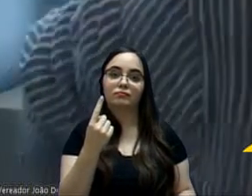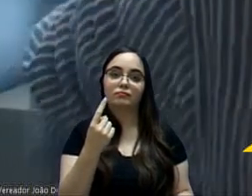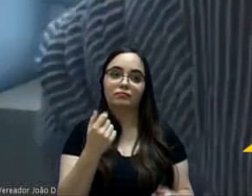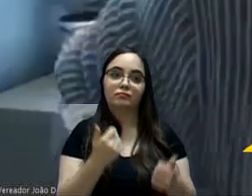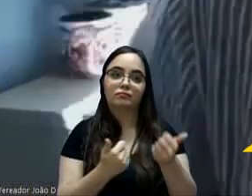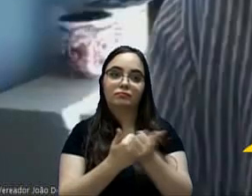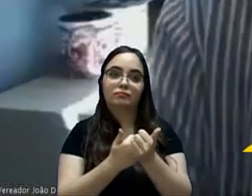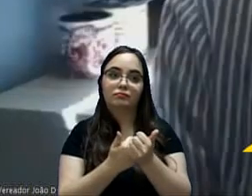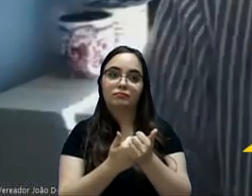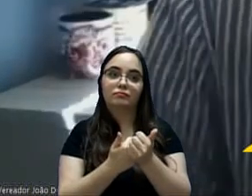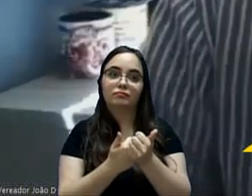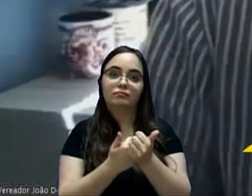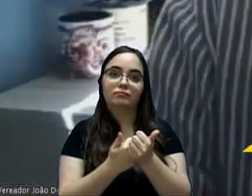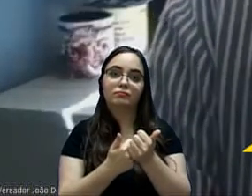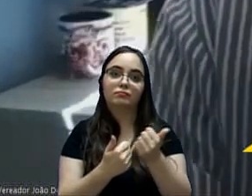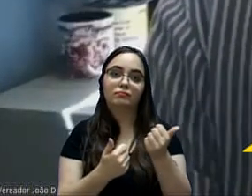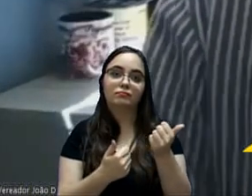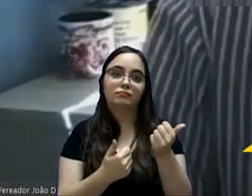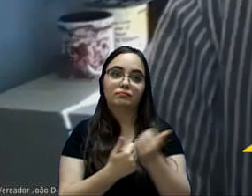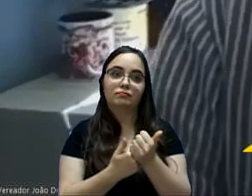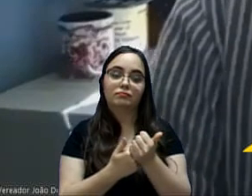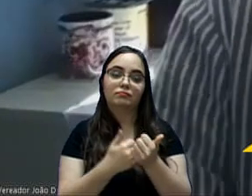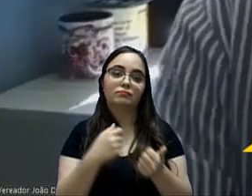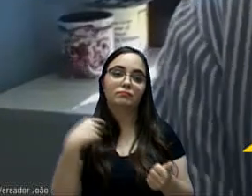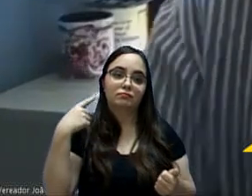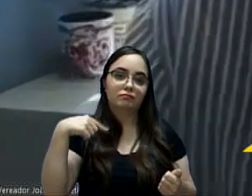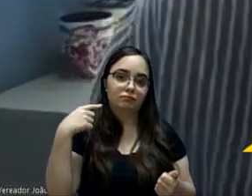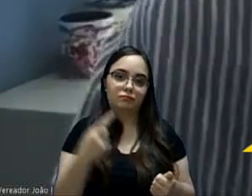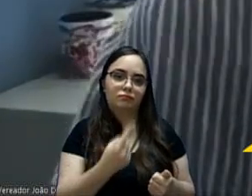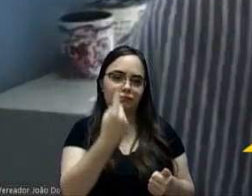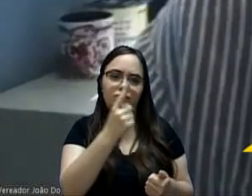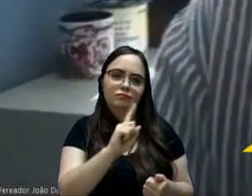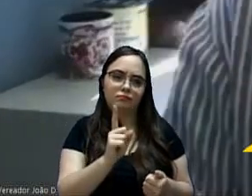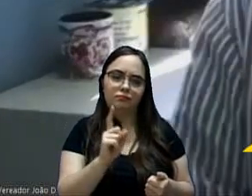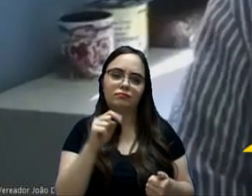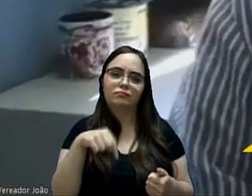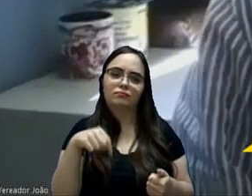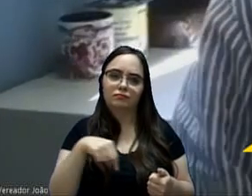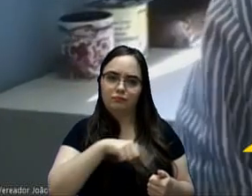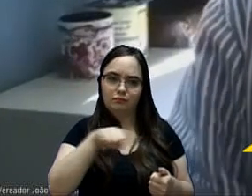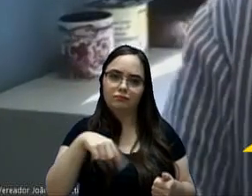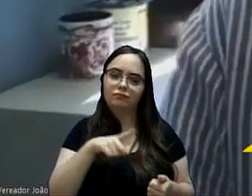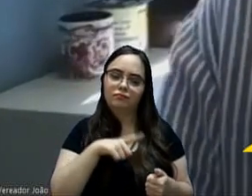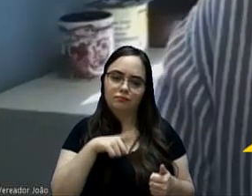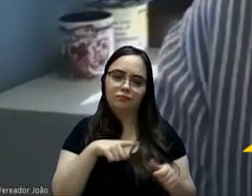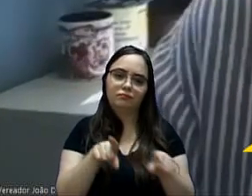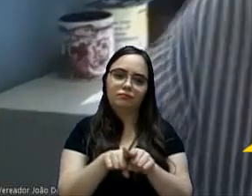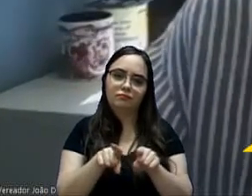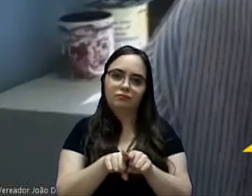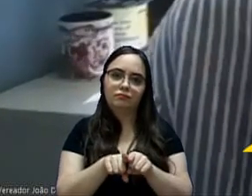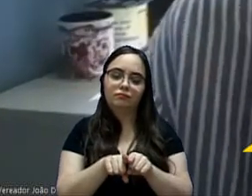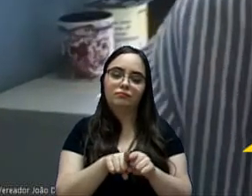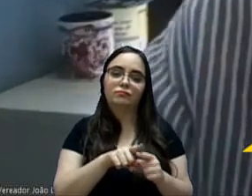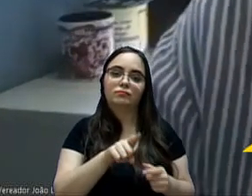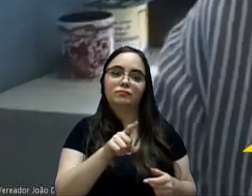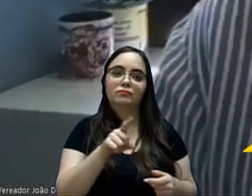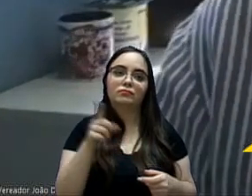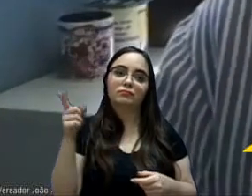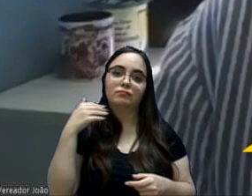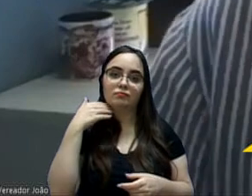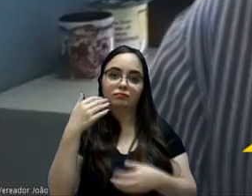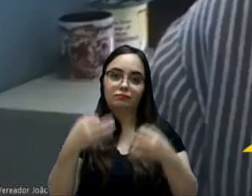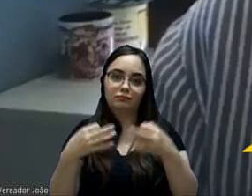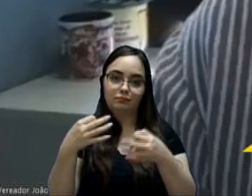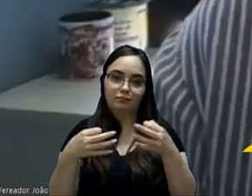assessoria no gabinete dele da área de direito. Nós temos também, porque ele citou nominalmente a Comissão de